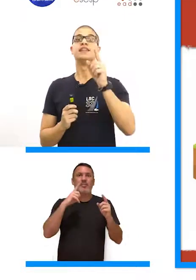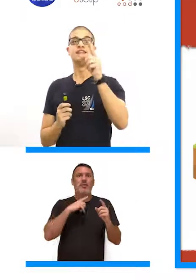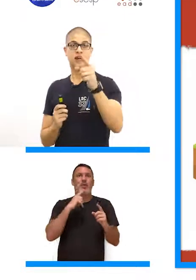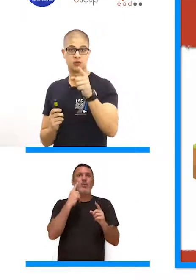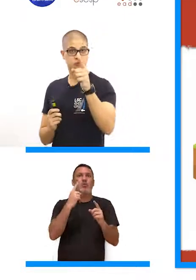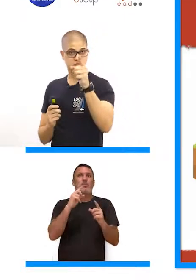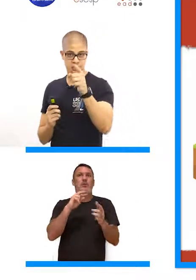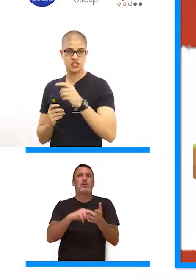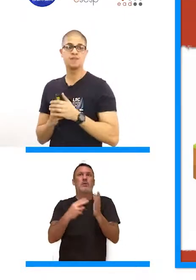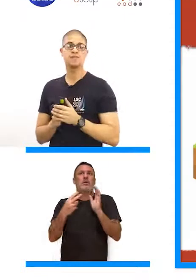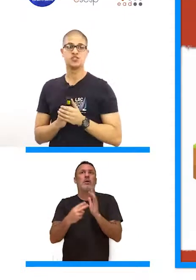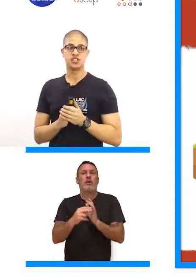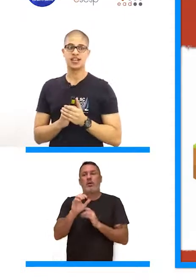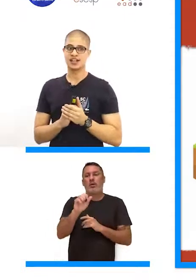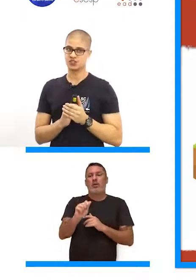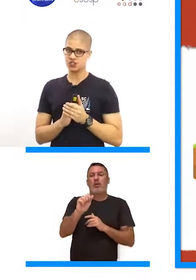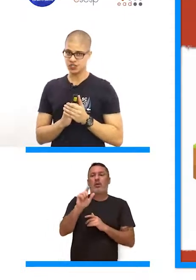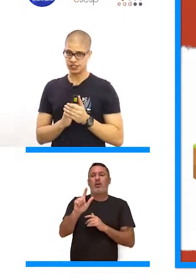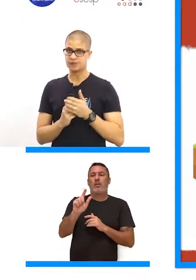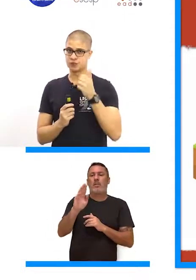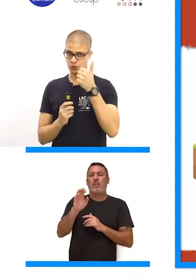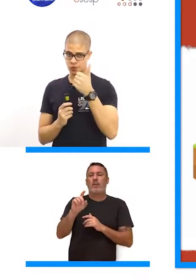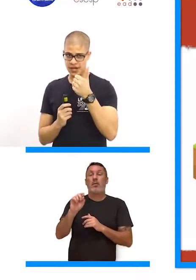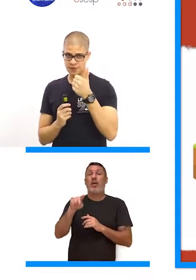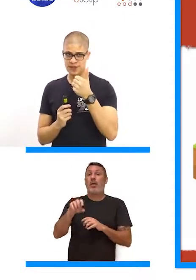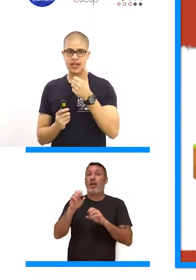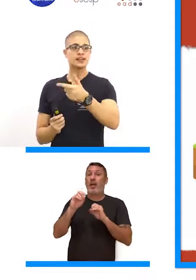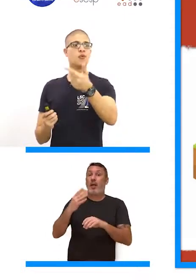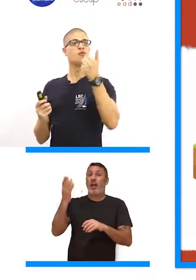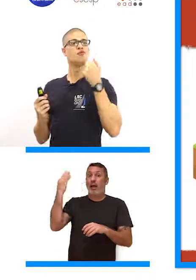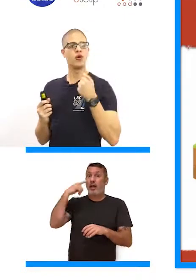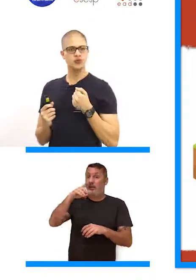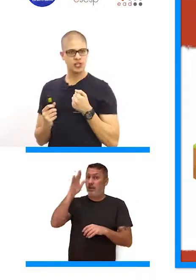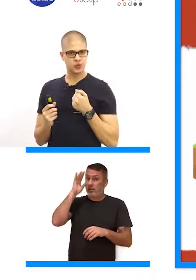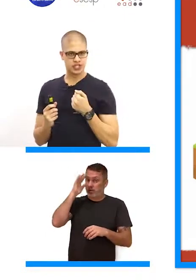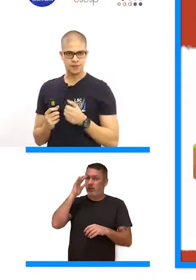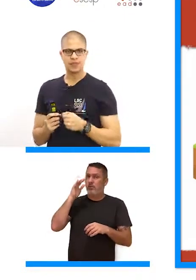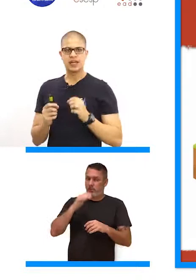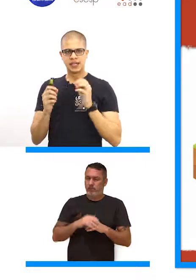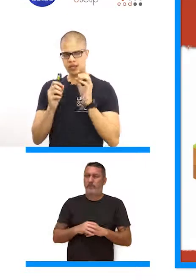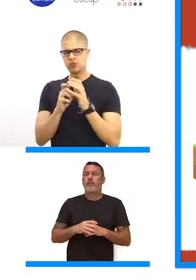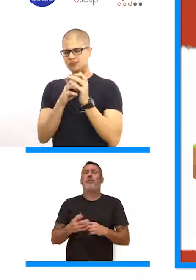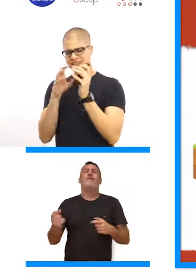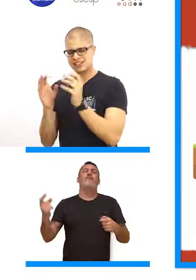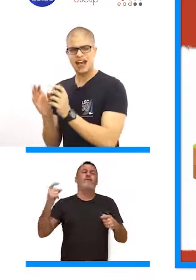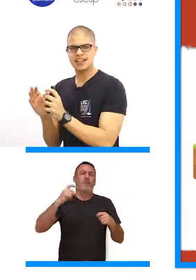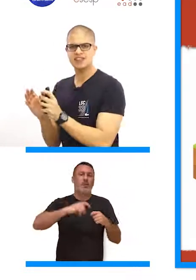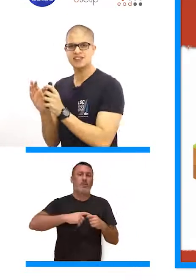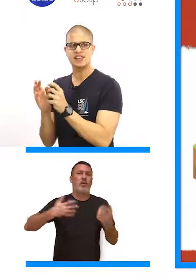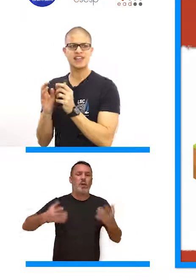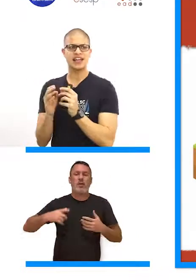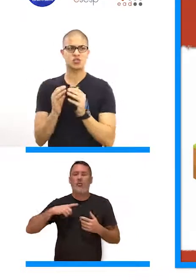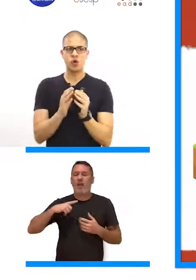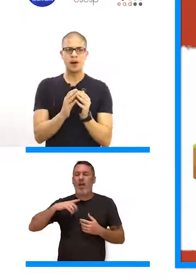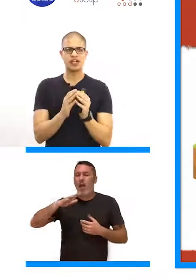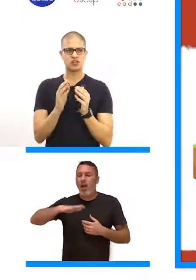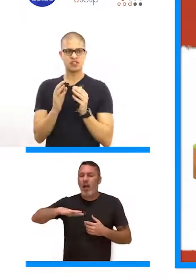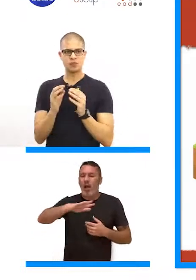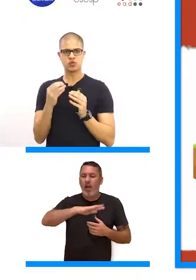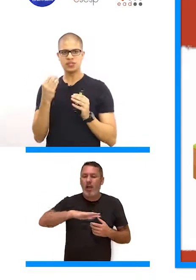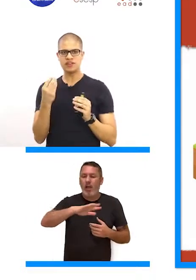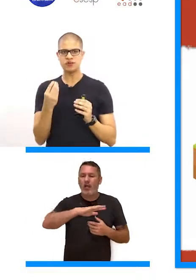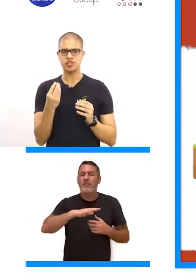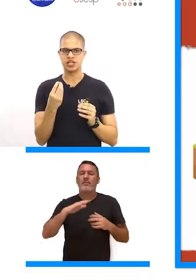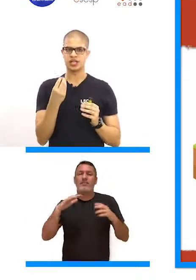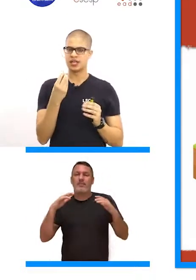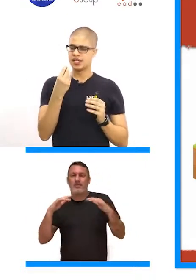exercícios. Não deixe de assisti-la, tudo bem? Então, voltando aqui. Então, nas áreas urbanas, nós